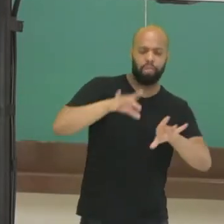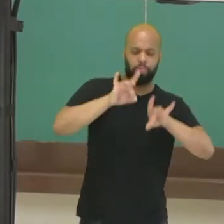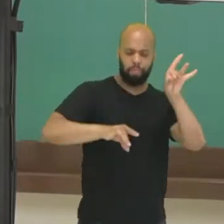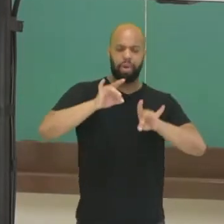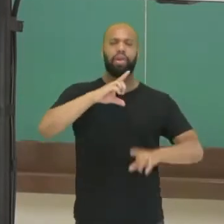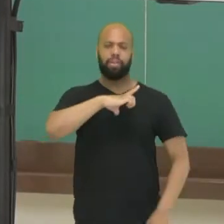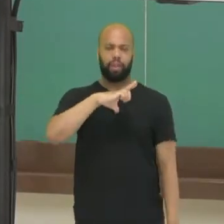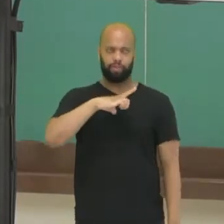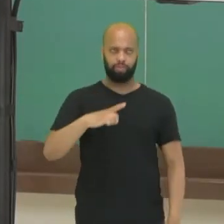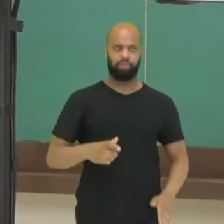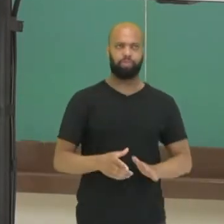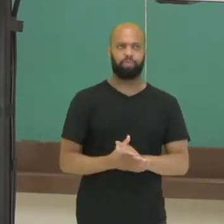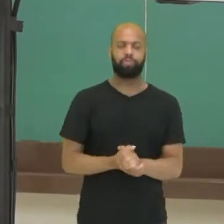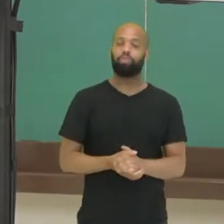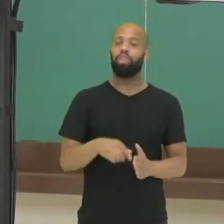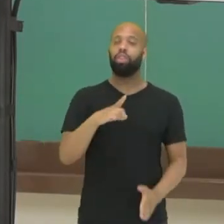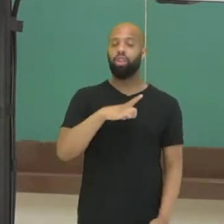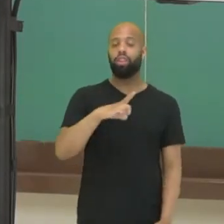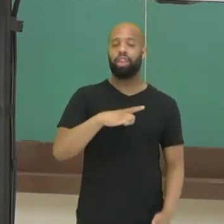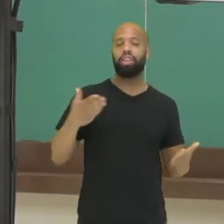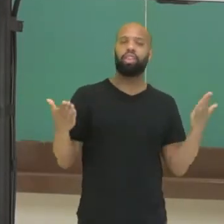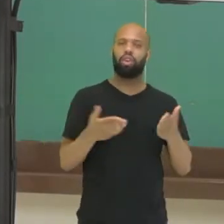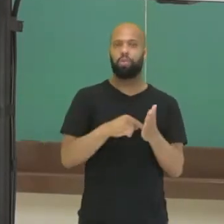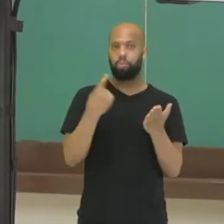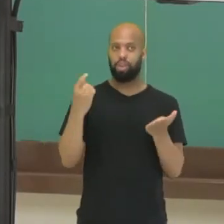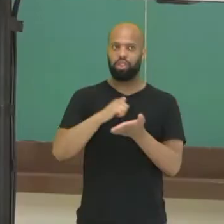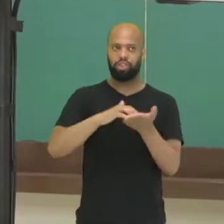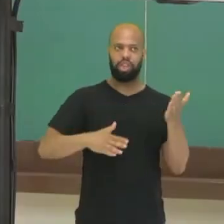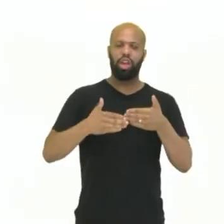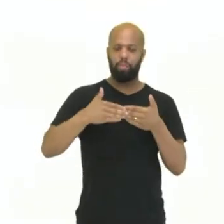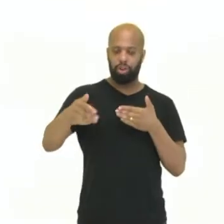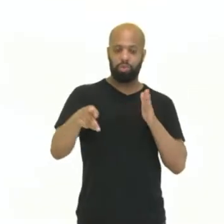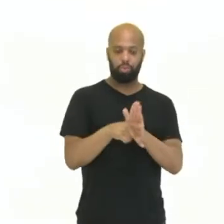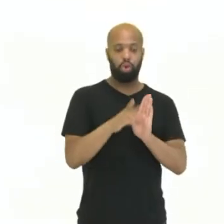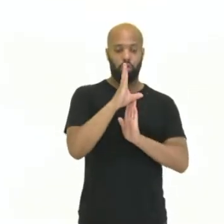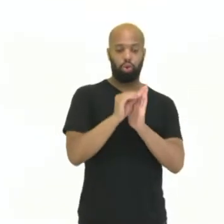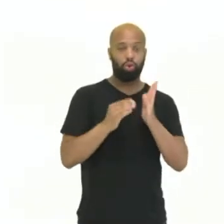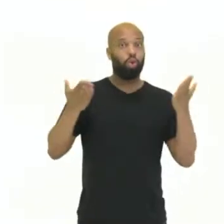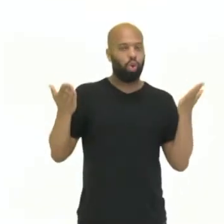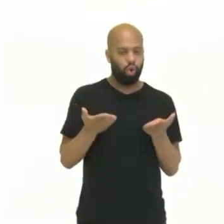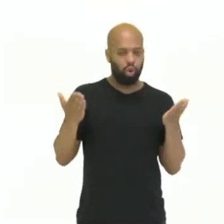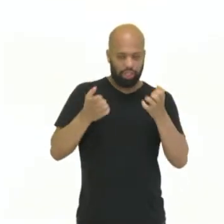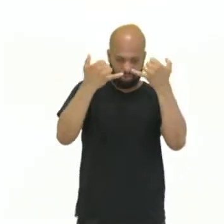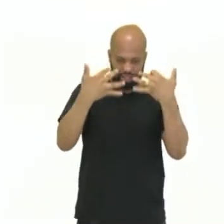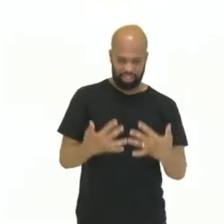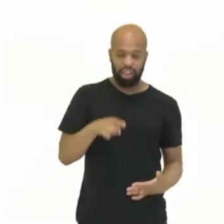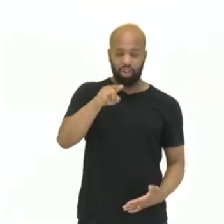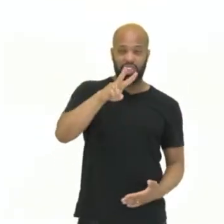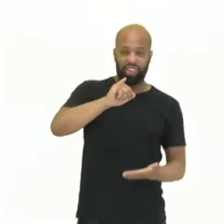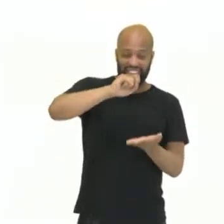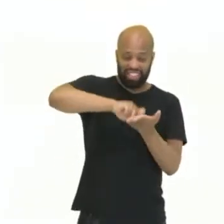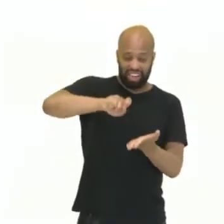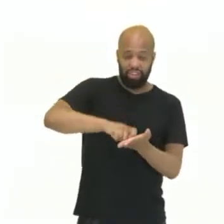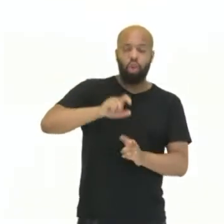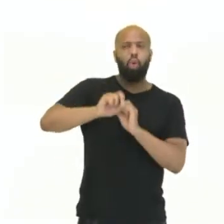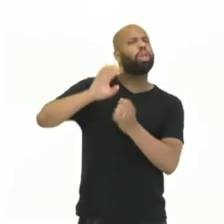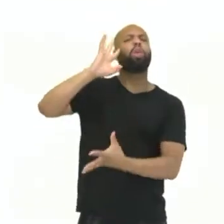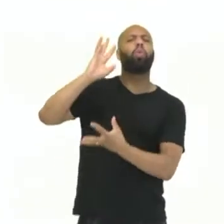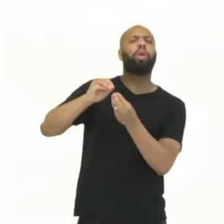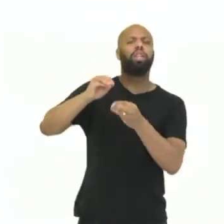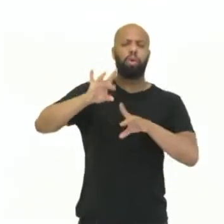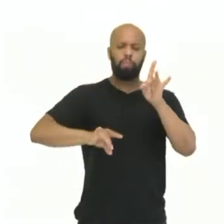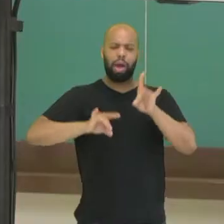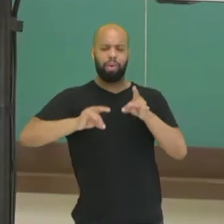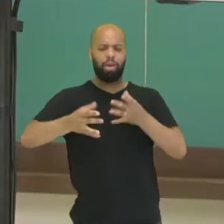nos trazem. Então, atividade. A partir dos conteúdos estudados, escreva o que você entendeu por jogos